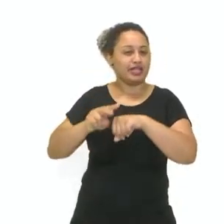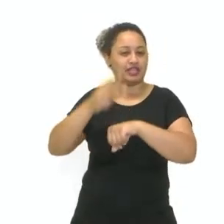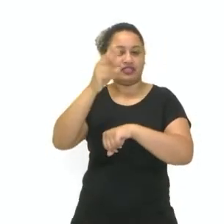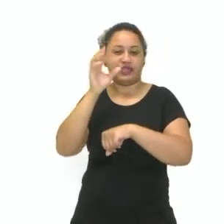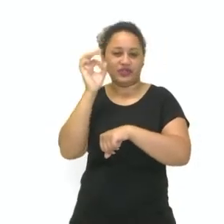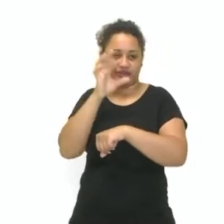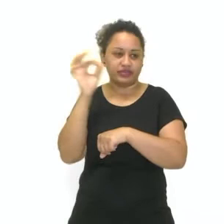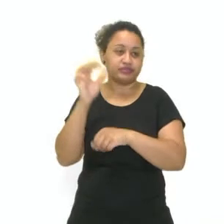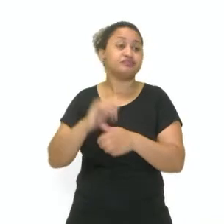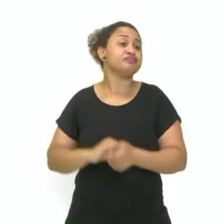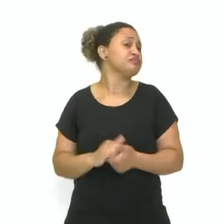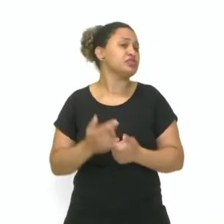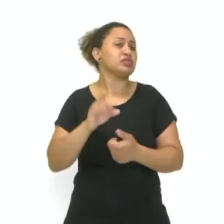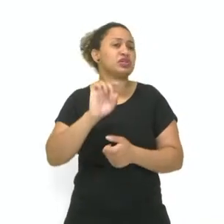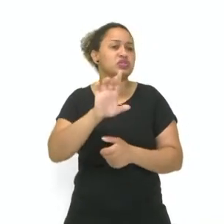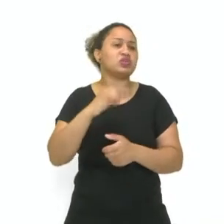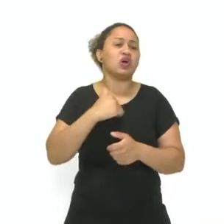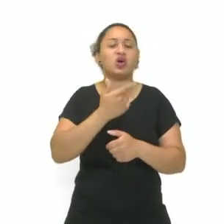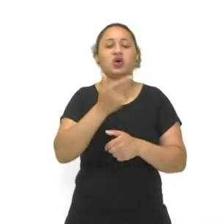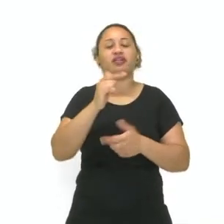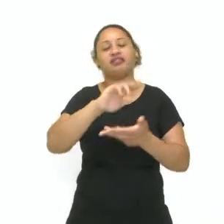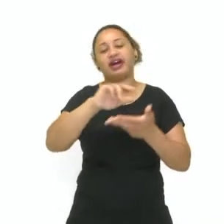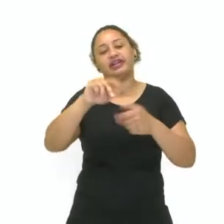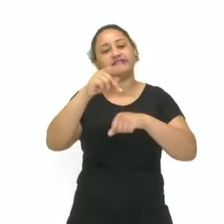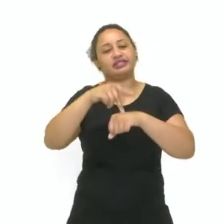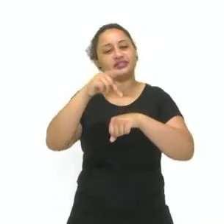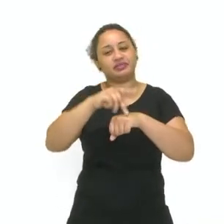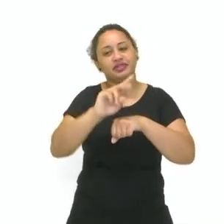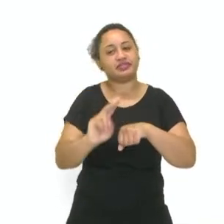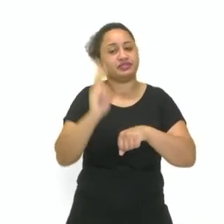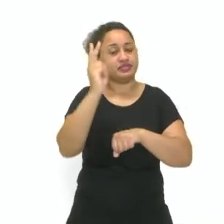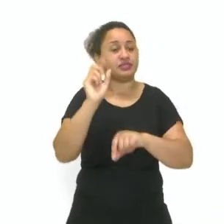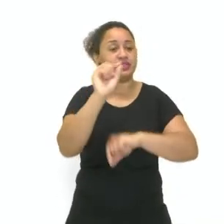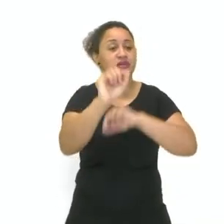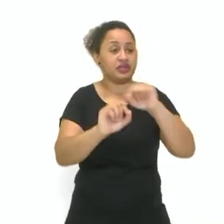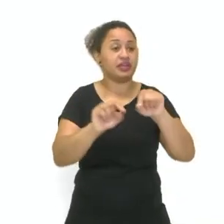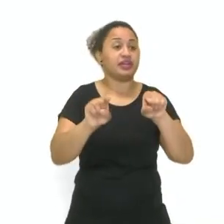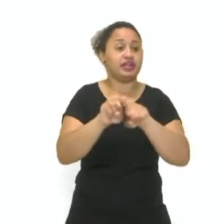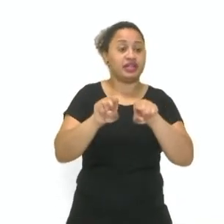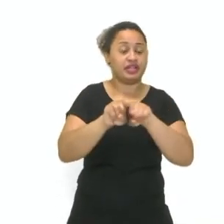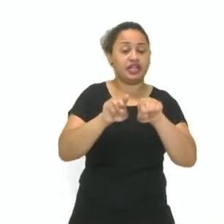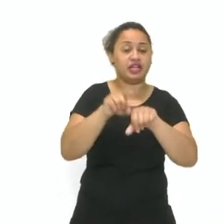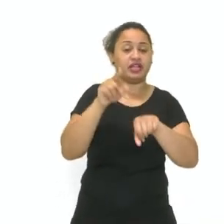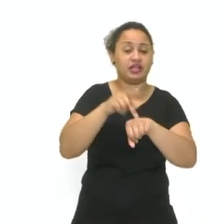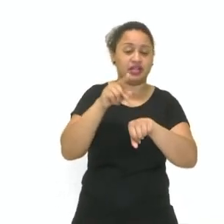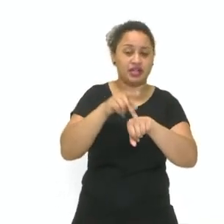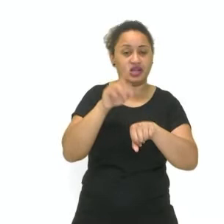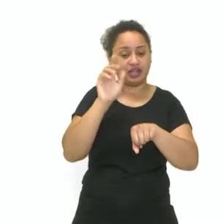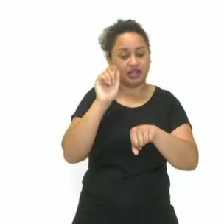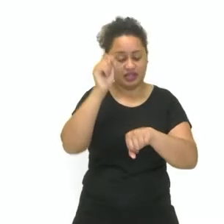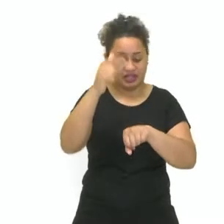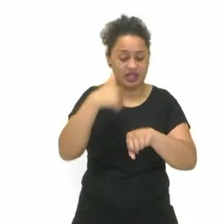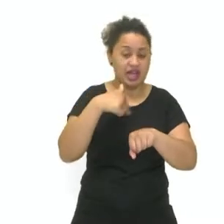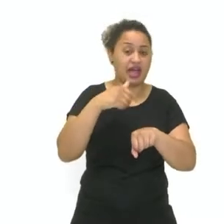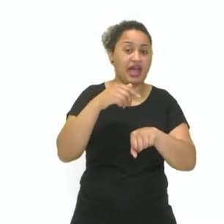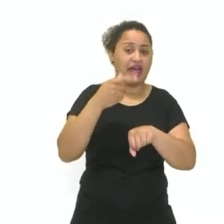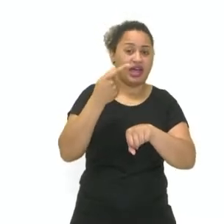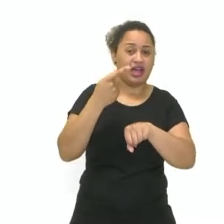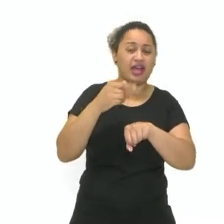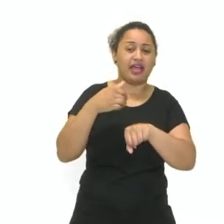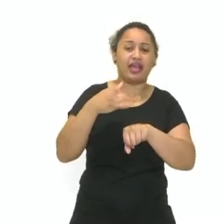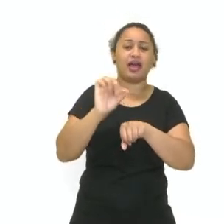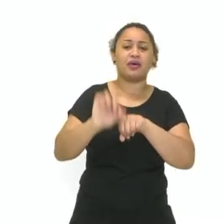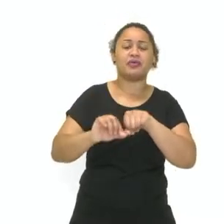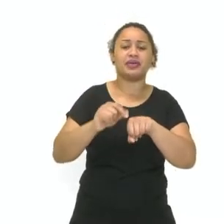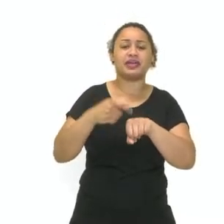e brilhantes de toda espécie de pedras, inclusive aquela pedra negra, que é ferro puro da sua cidade natal.